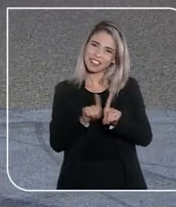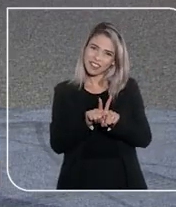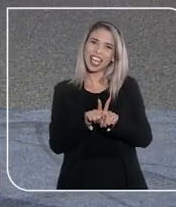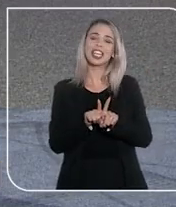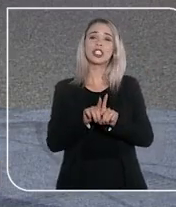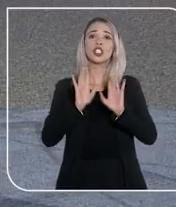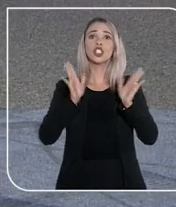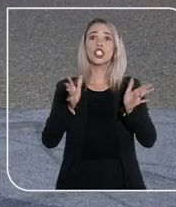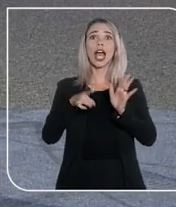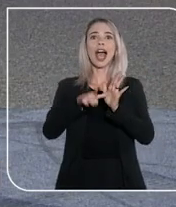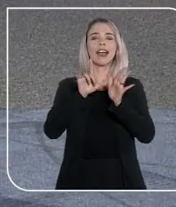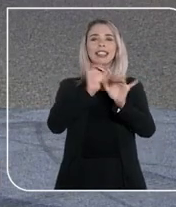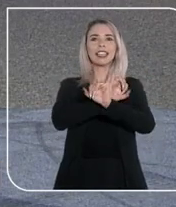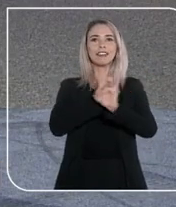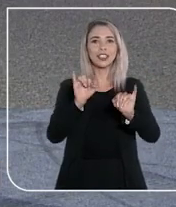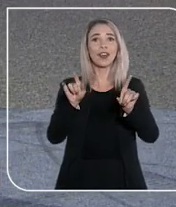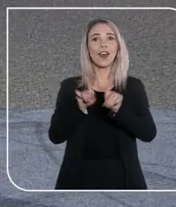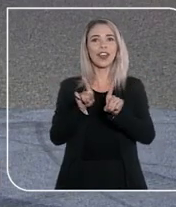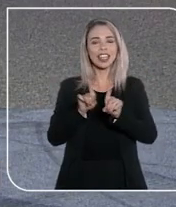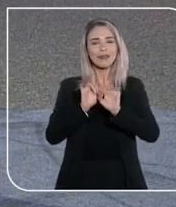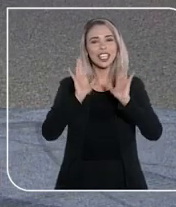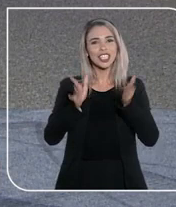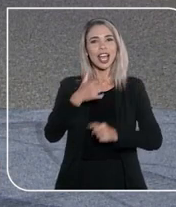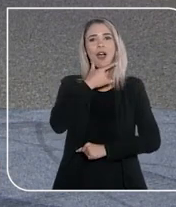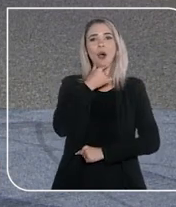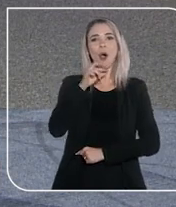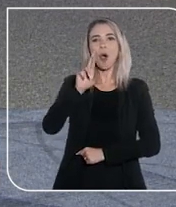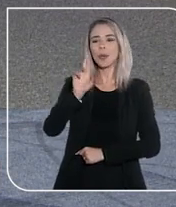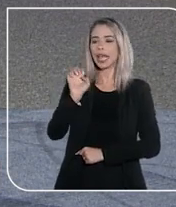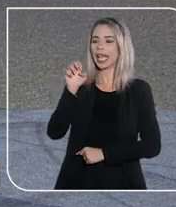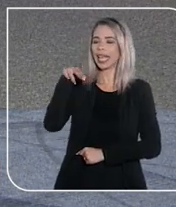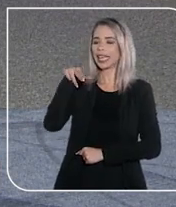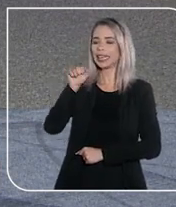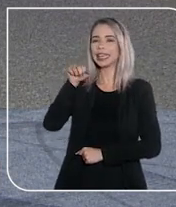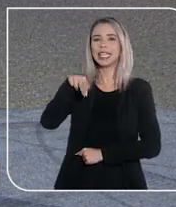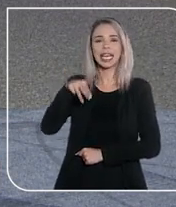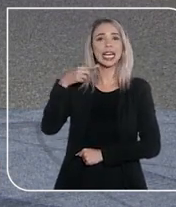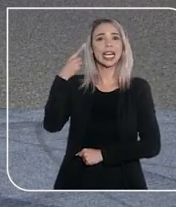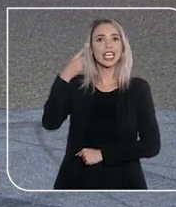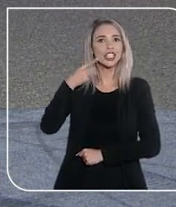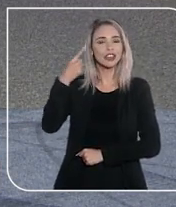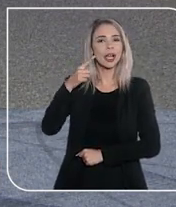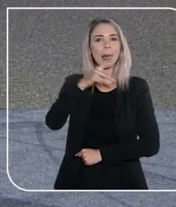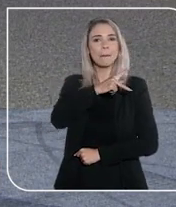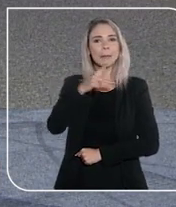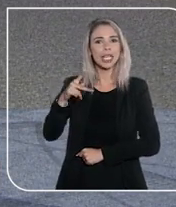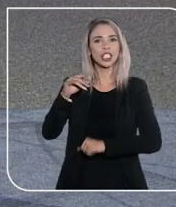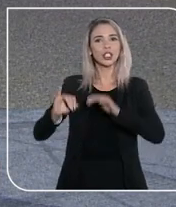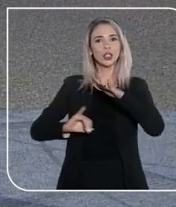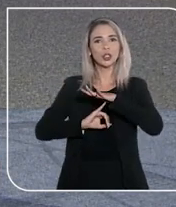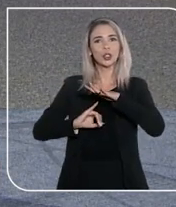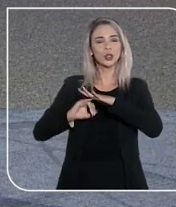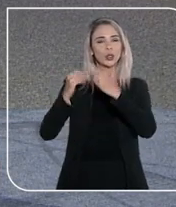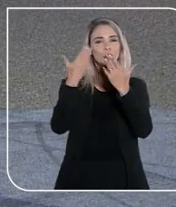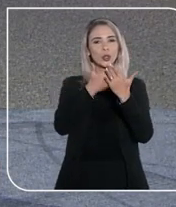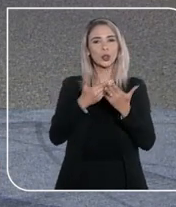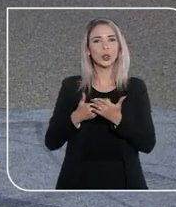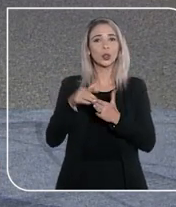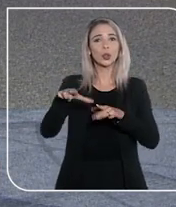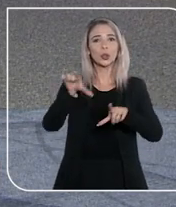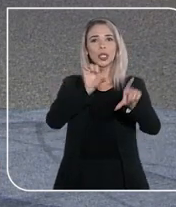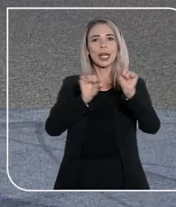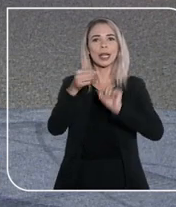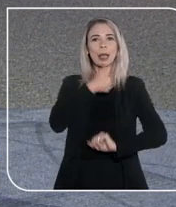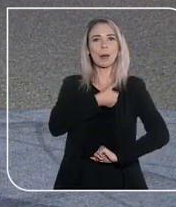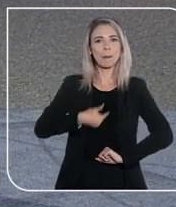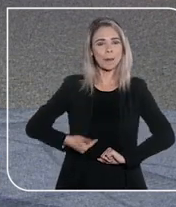Como você já antecipou, estamos aqui também com o doutor Renan Freitas, que é advogado, presidente do Instituto de Estudos Aplicados à Seleção